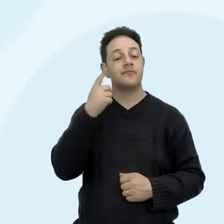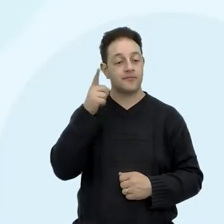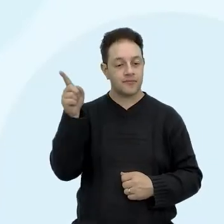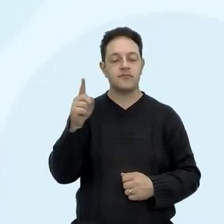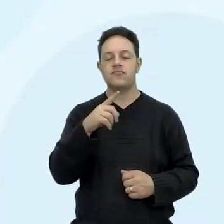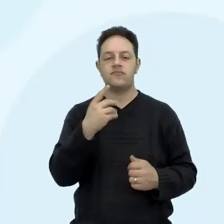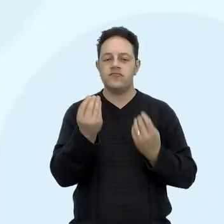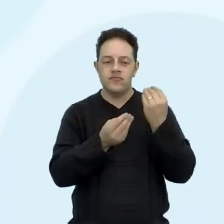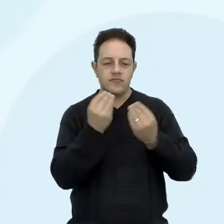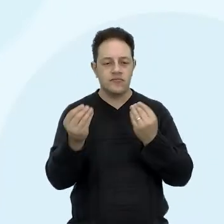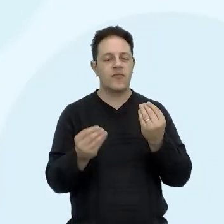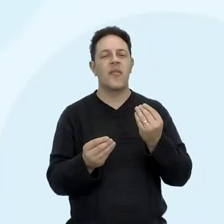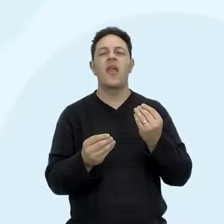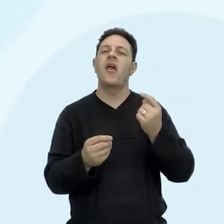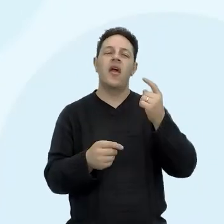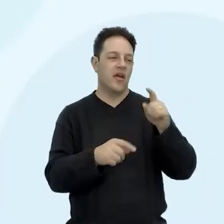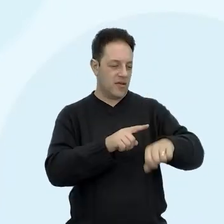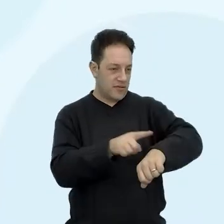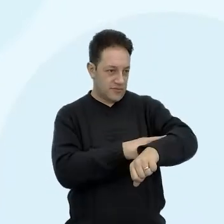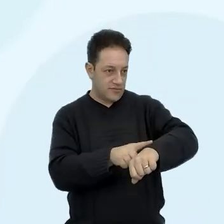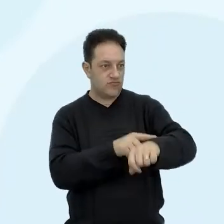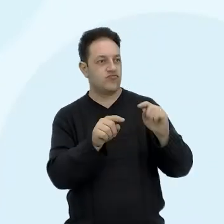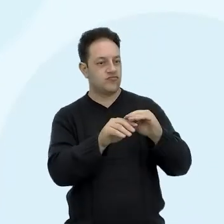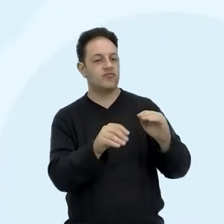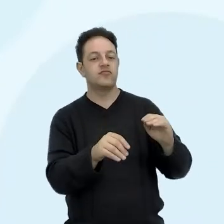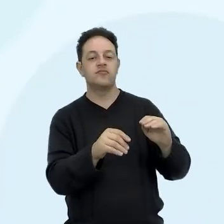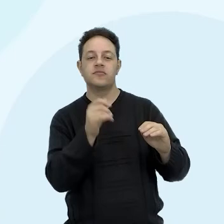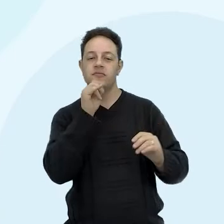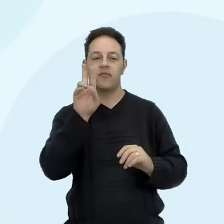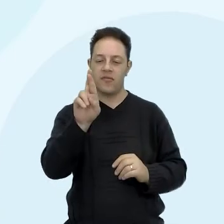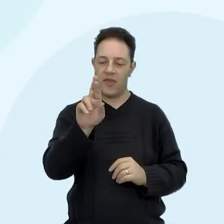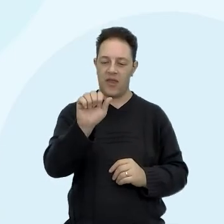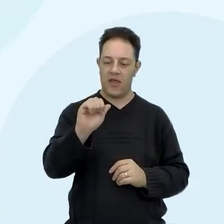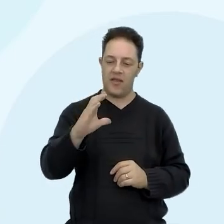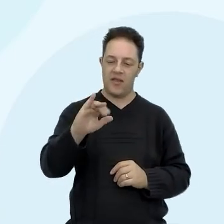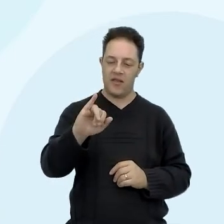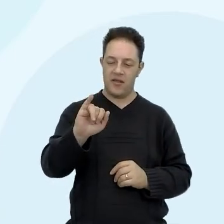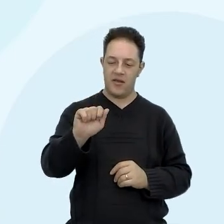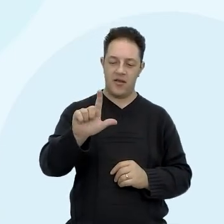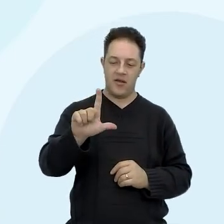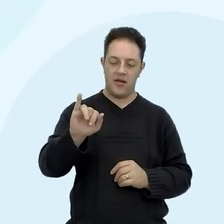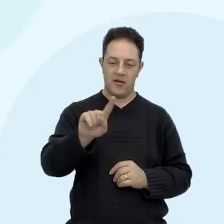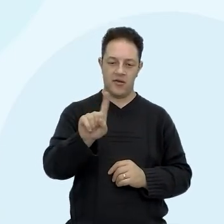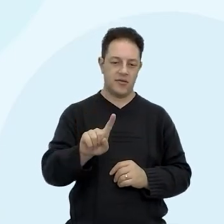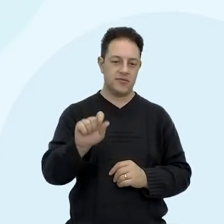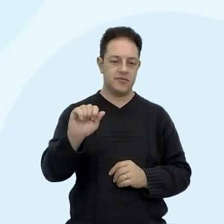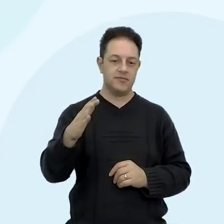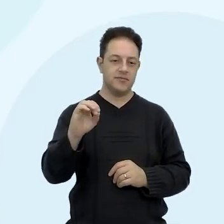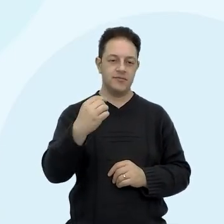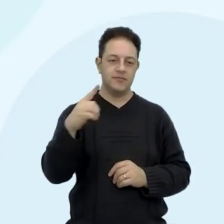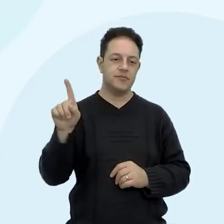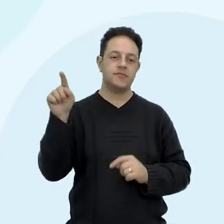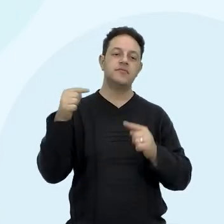na ideia de raça serem reais, chamamos de racialização o processo mediante o